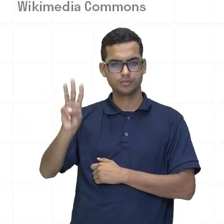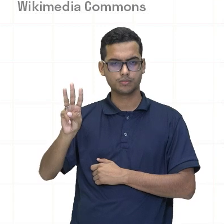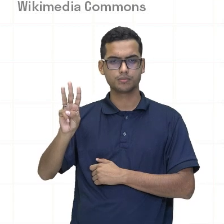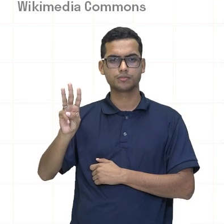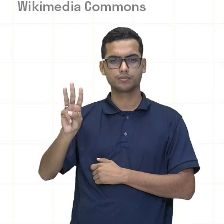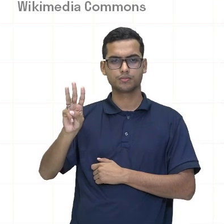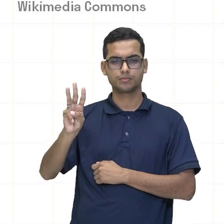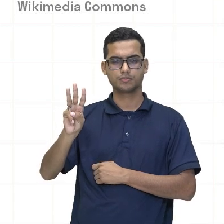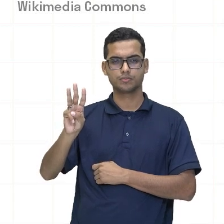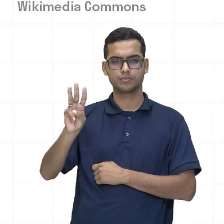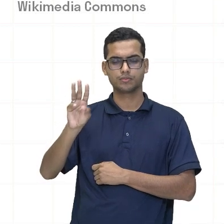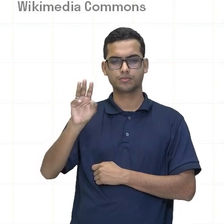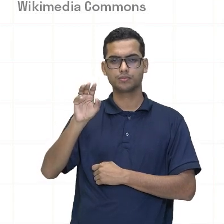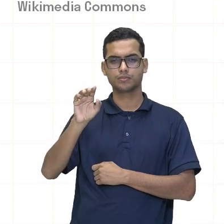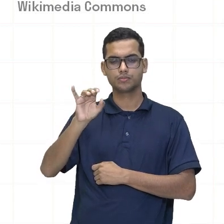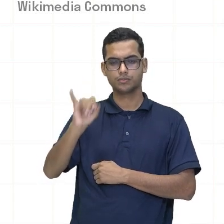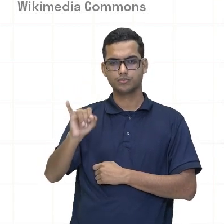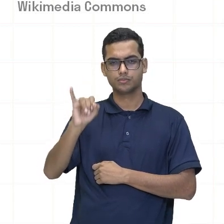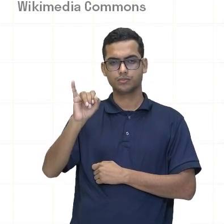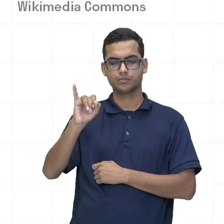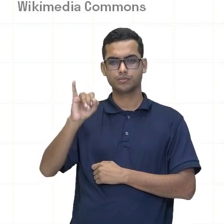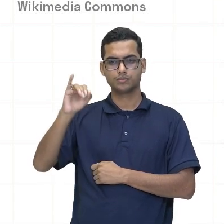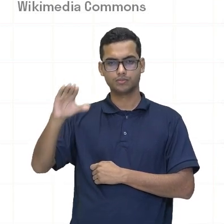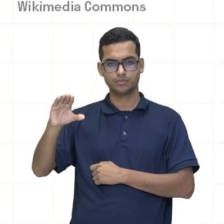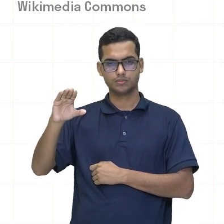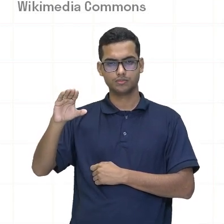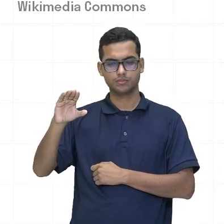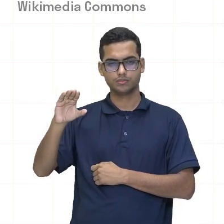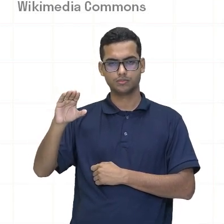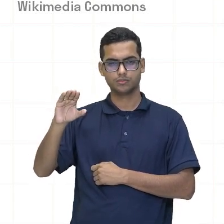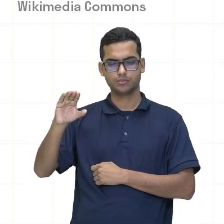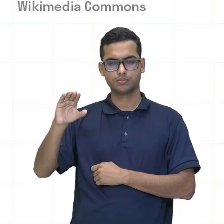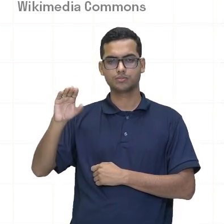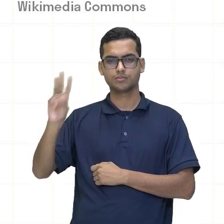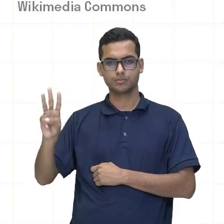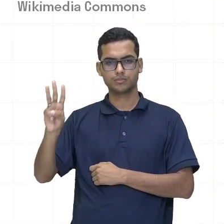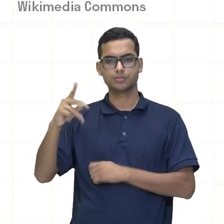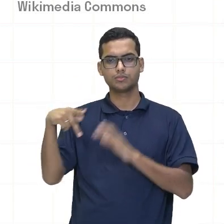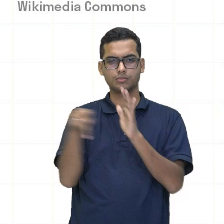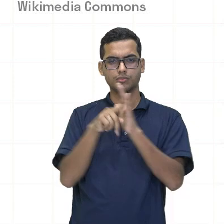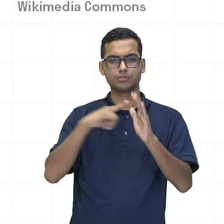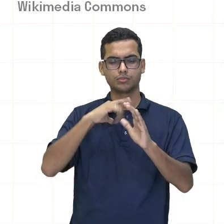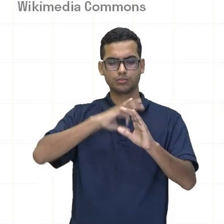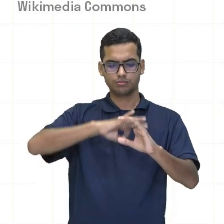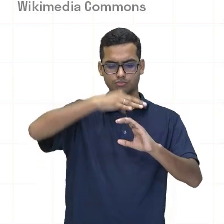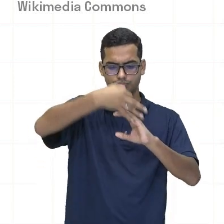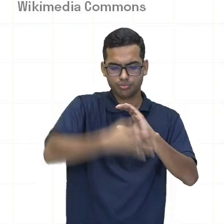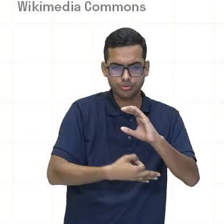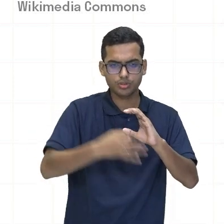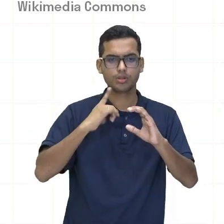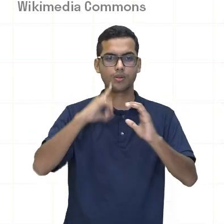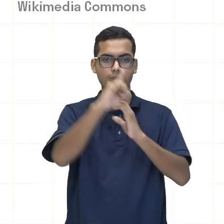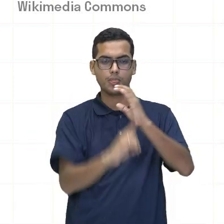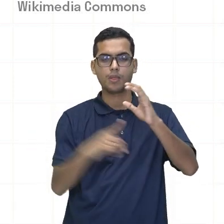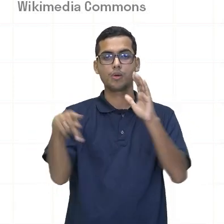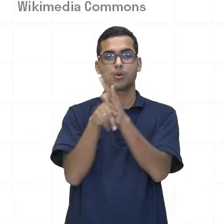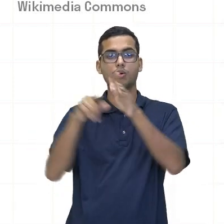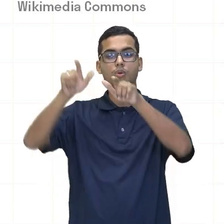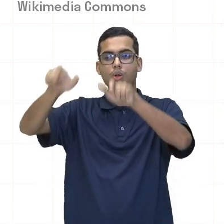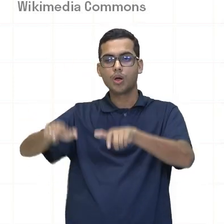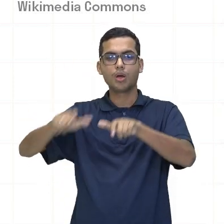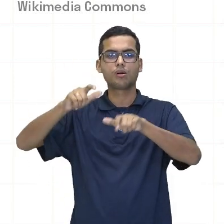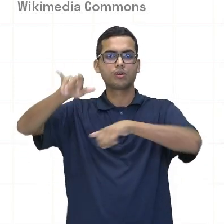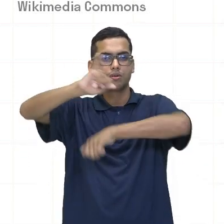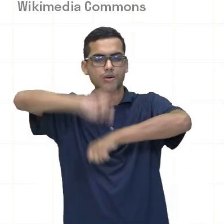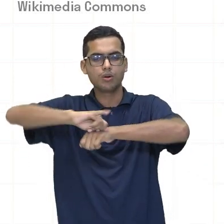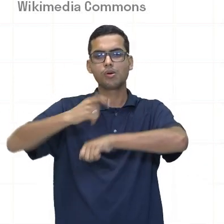em relação ao fuso de referência, que é o fuso de Londres, tá? Onde está ali